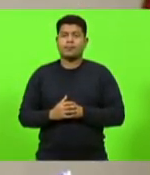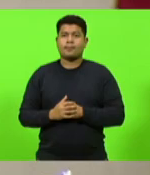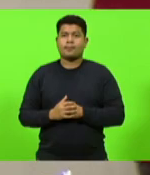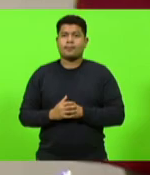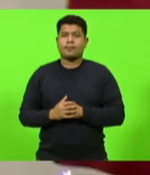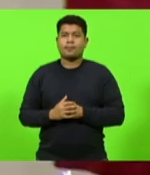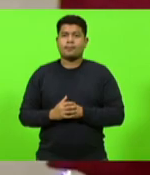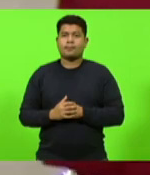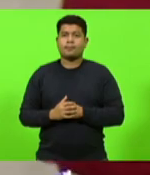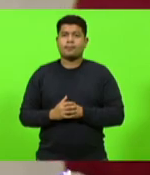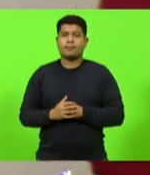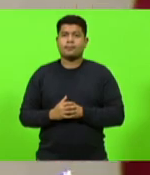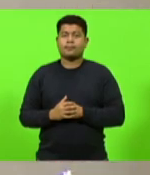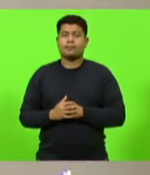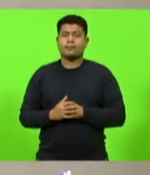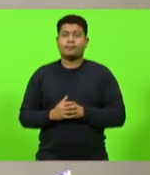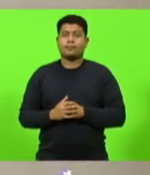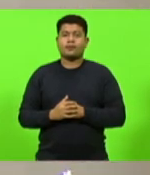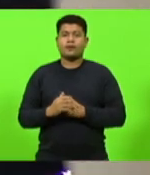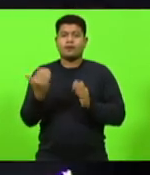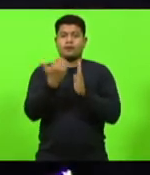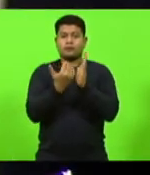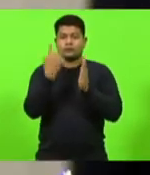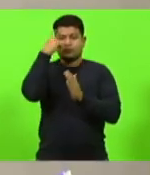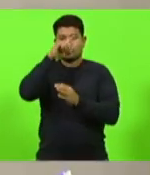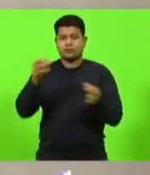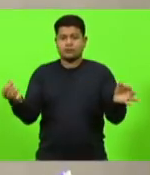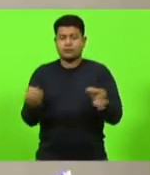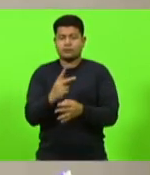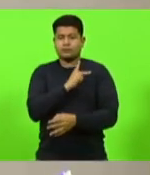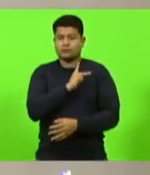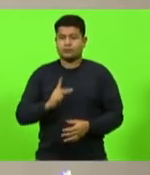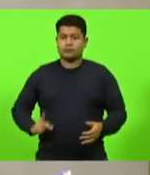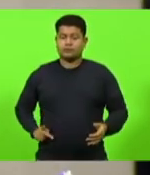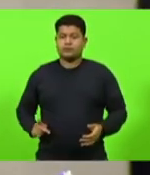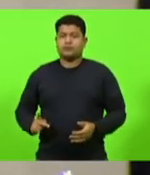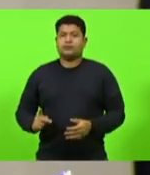Não havendo mais oradores inscritos, esta presidência, antes de encerrar a presente